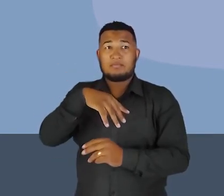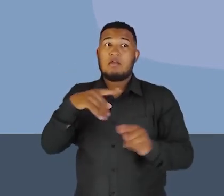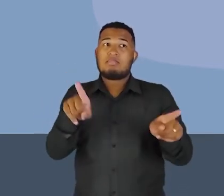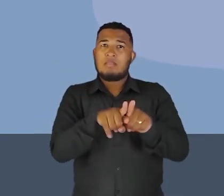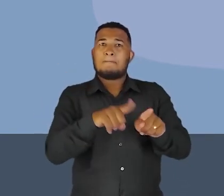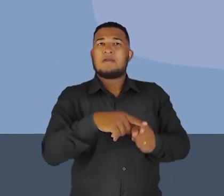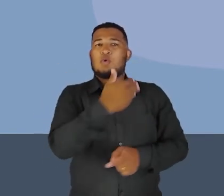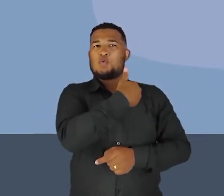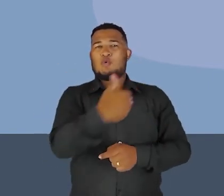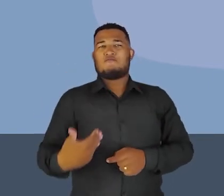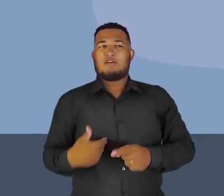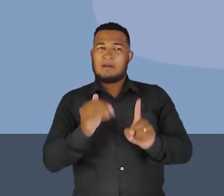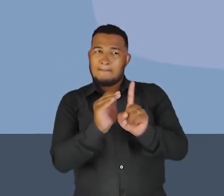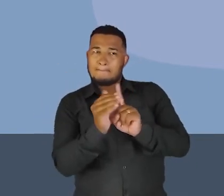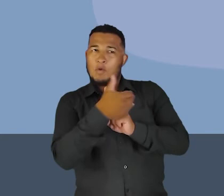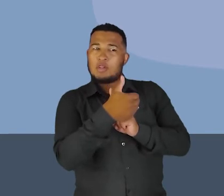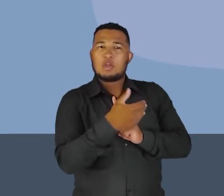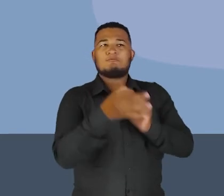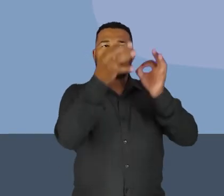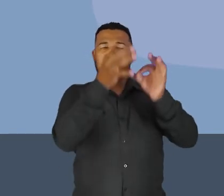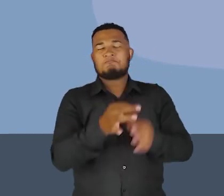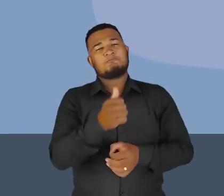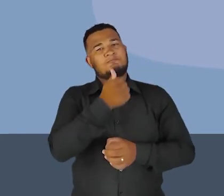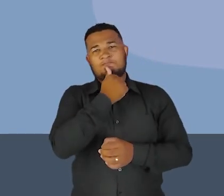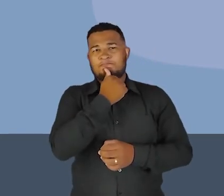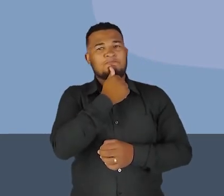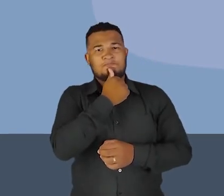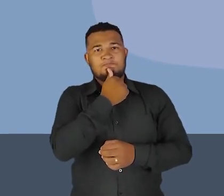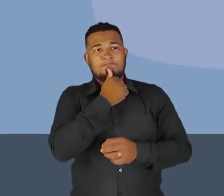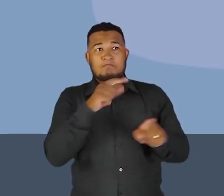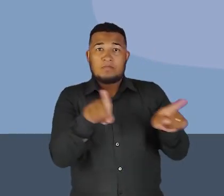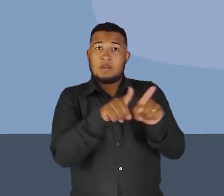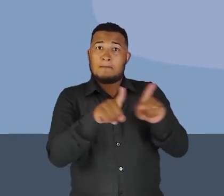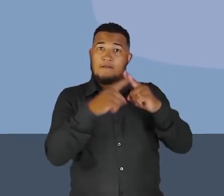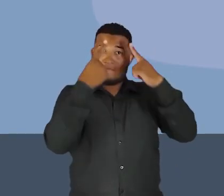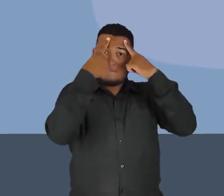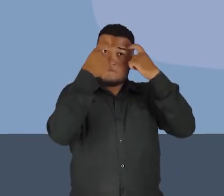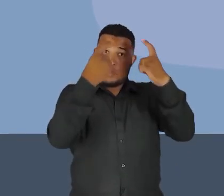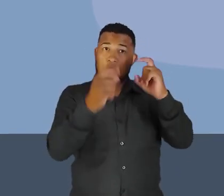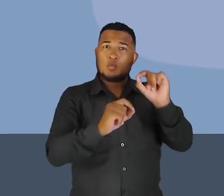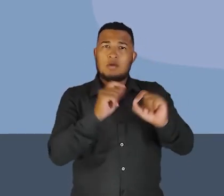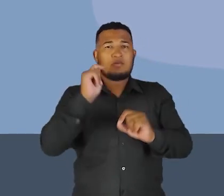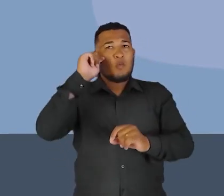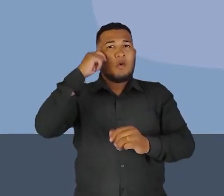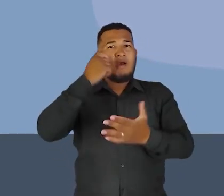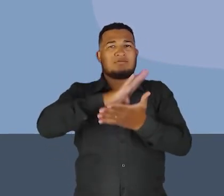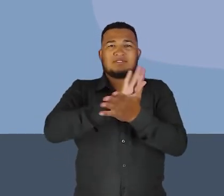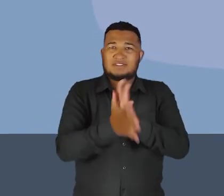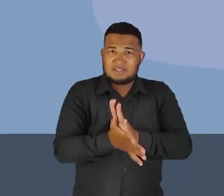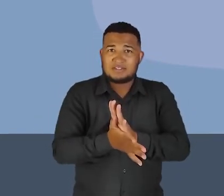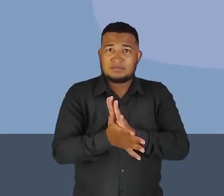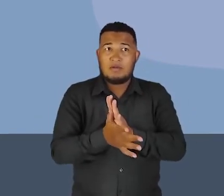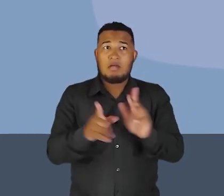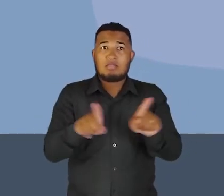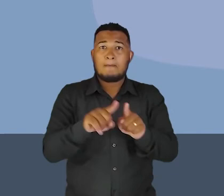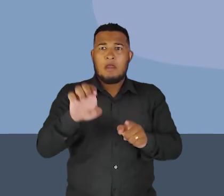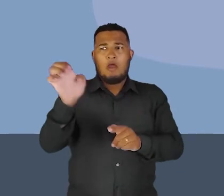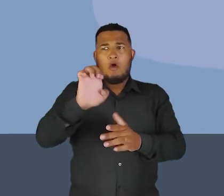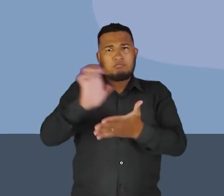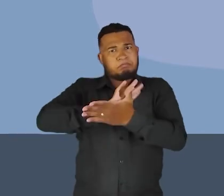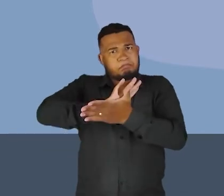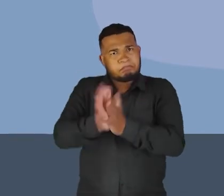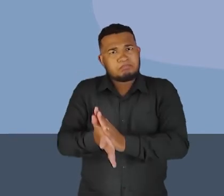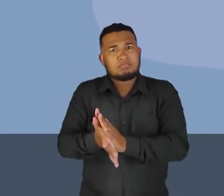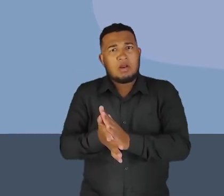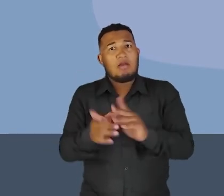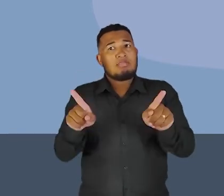não protege os jovens de uma forma efetiva. A gente tem a violência do racismo, a gente tem a violência da homofobia e também